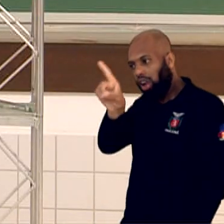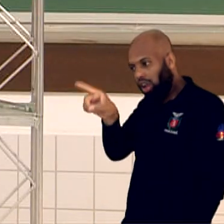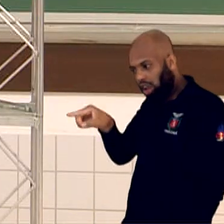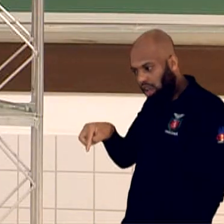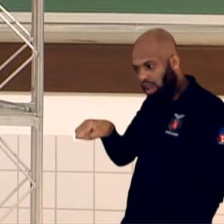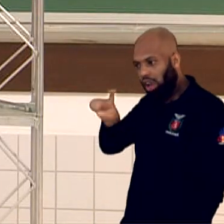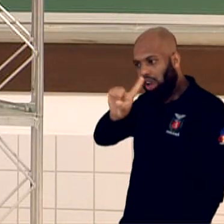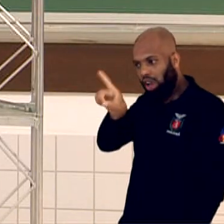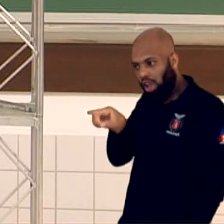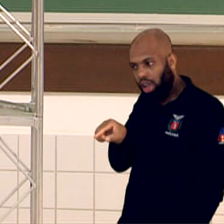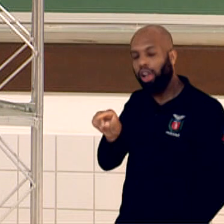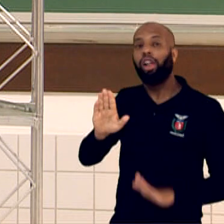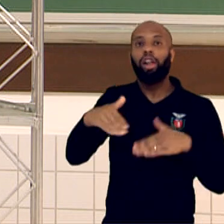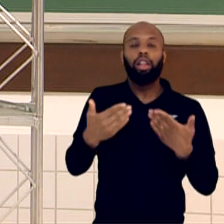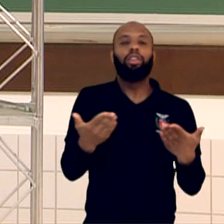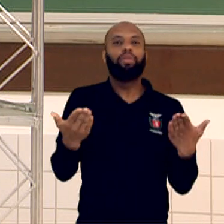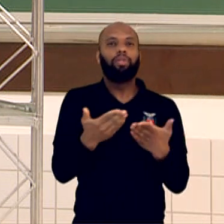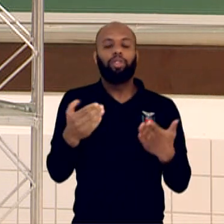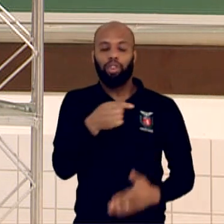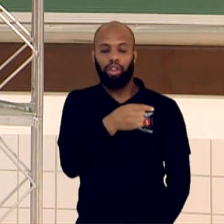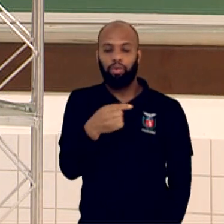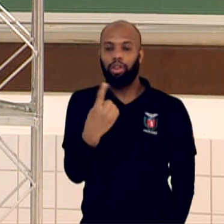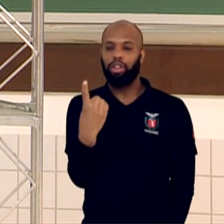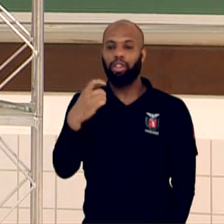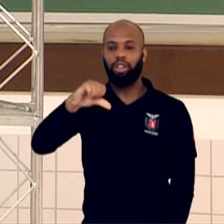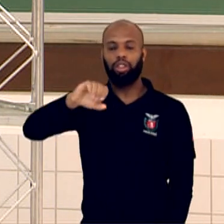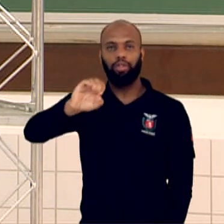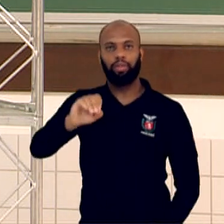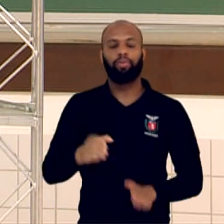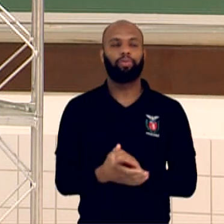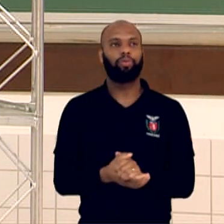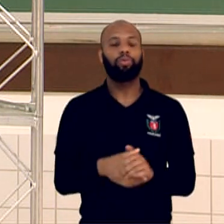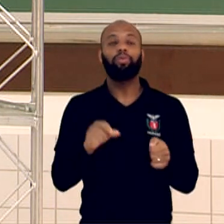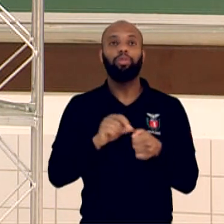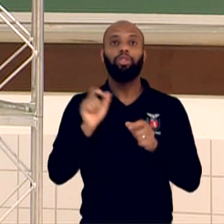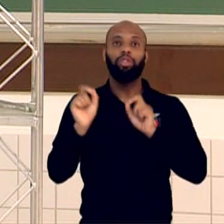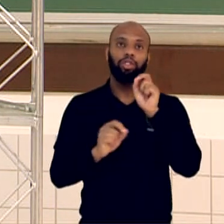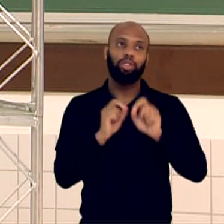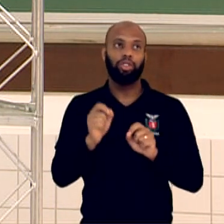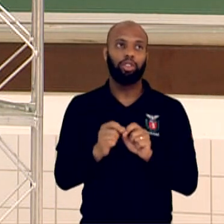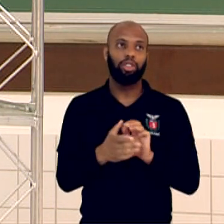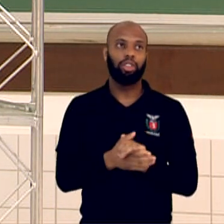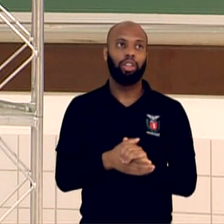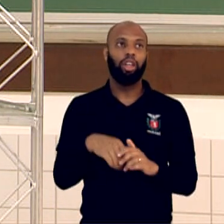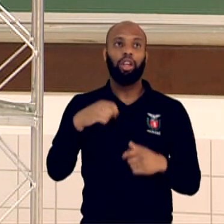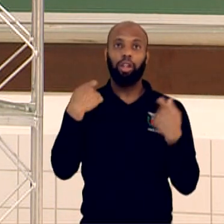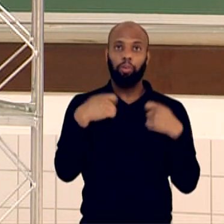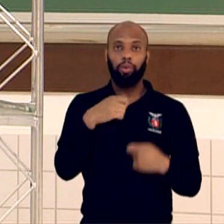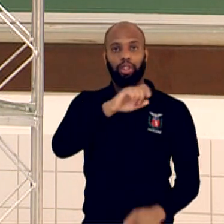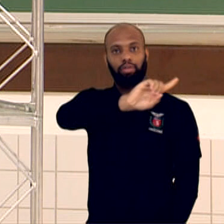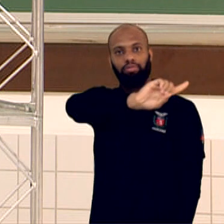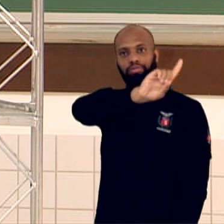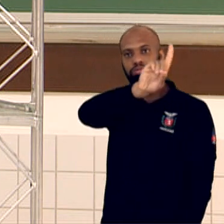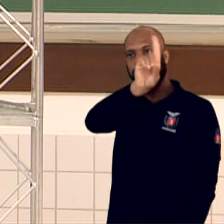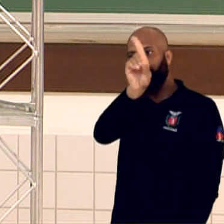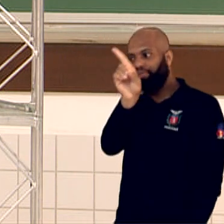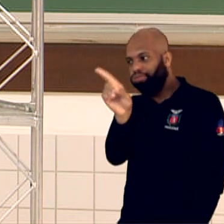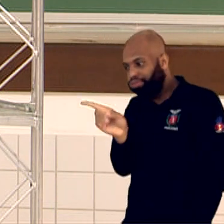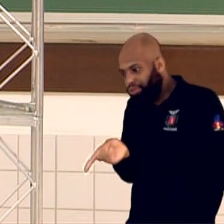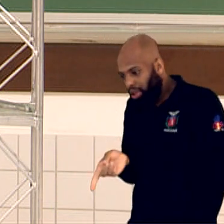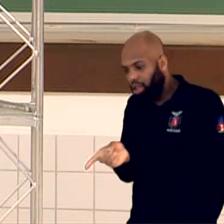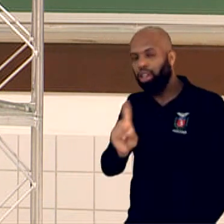oposto, tá? Então, menos 190. O que eu faço? Vou ter que percorrer 190 graus, mas aí no